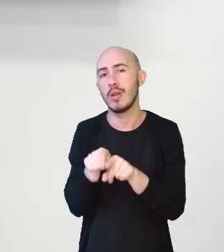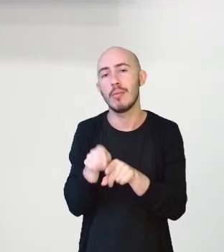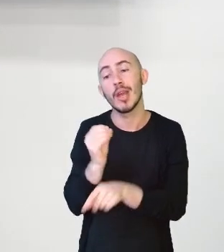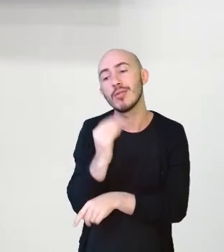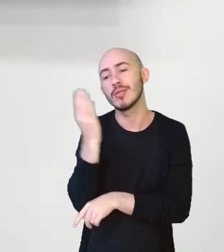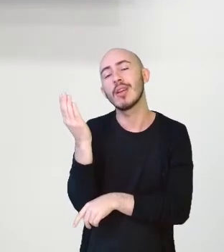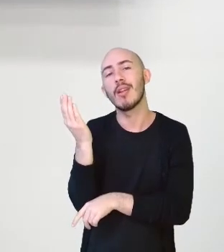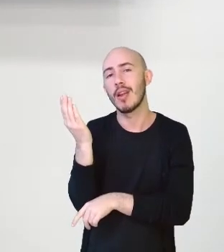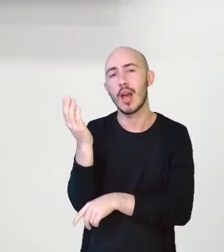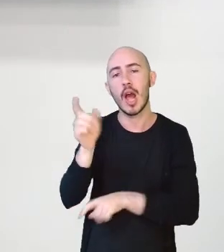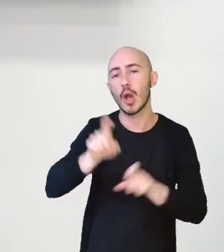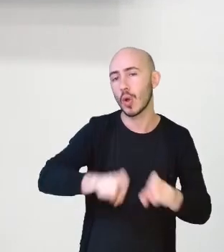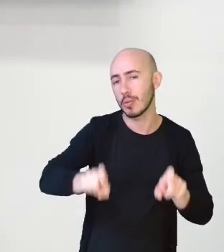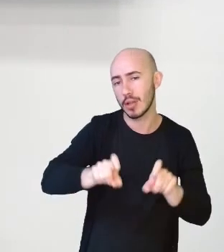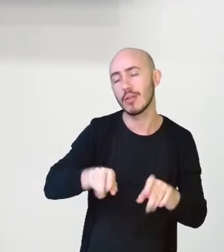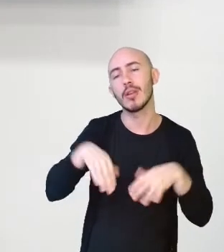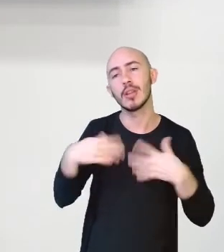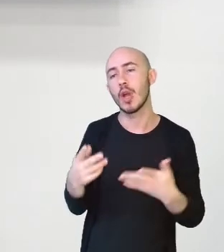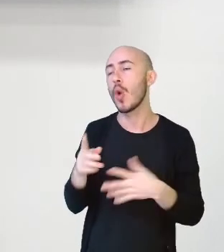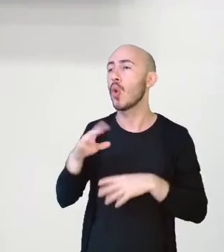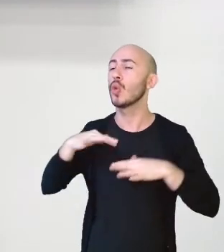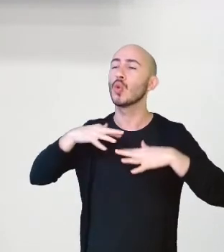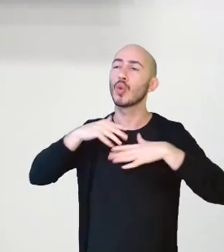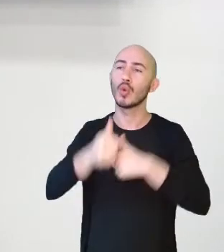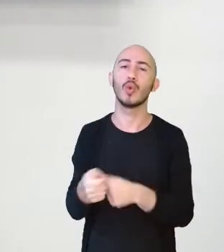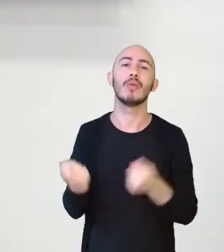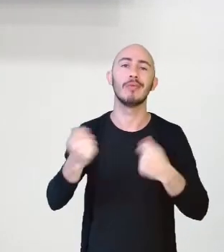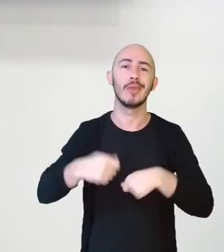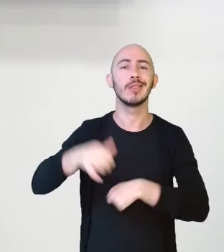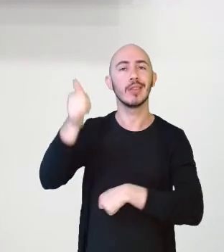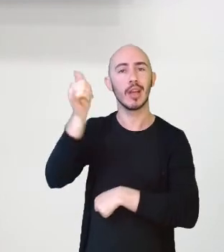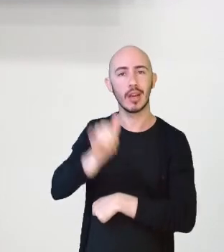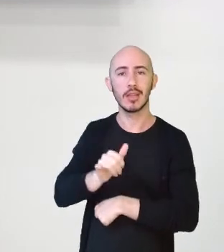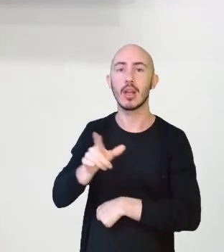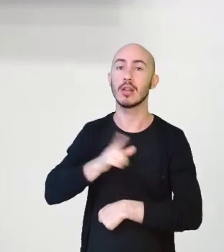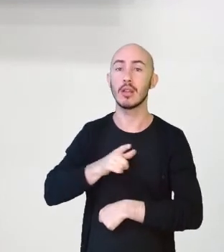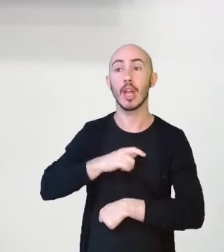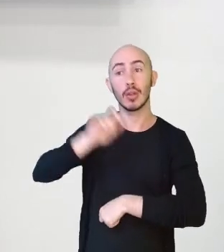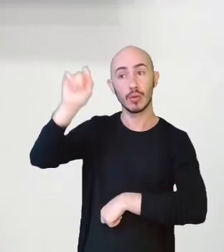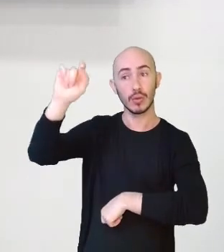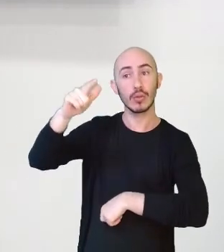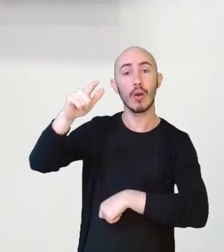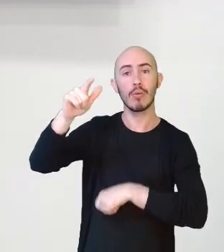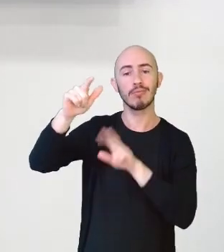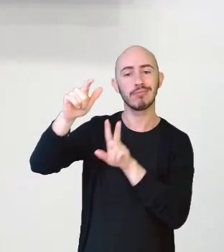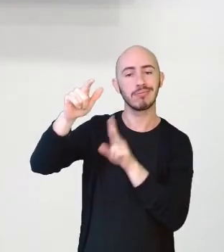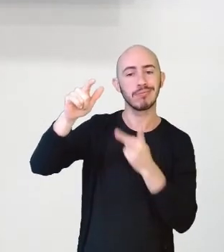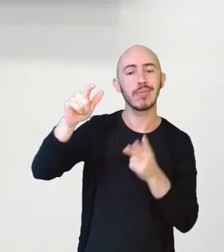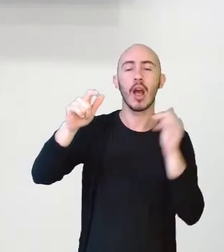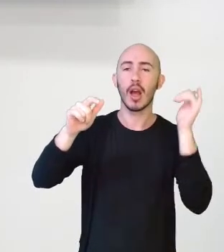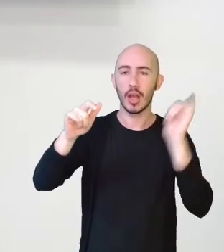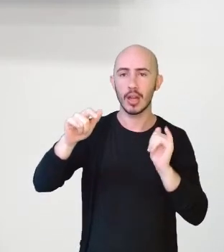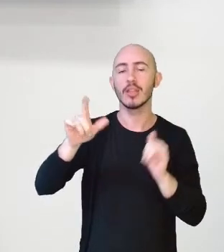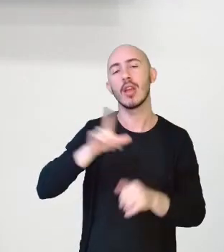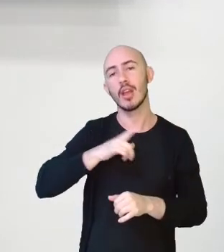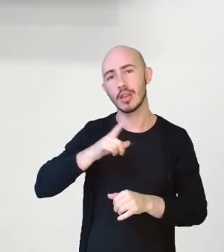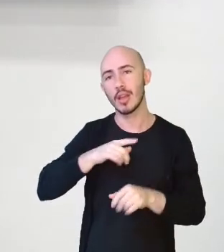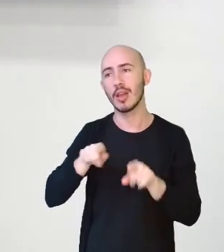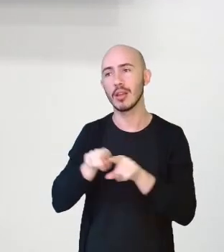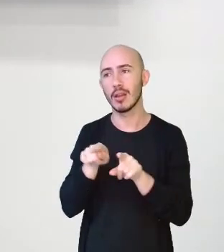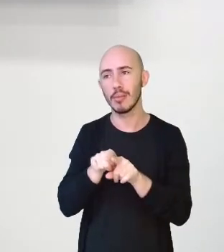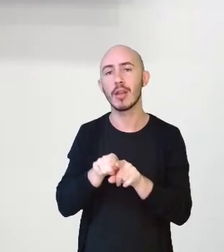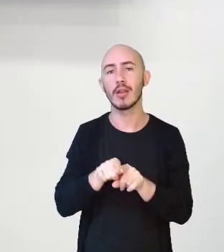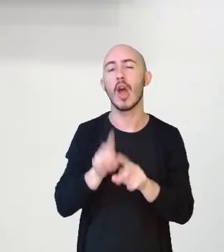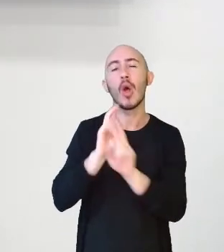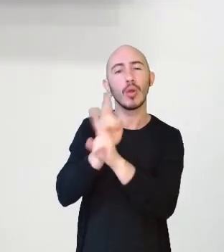tudo precisa de energia. É verdade que já existe energia solar, já existe a energia eólica, que é com a força